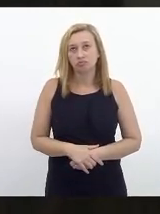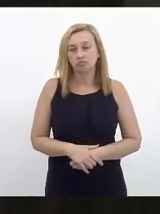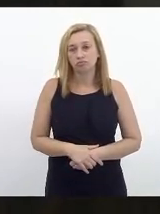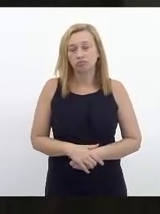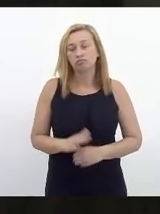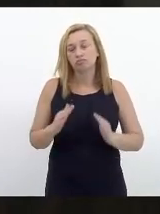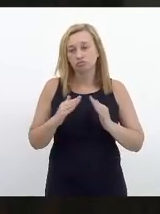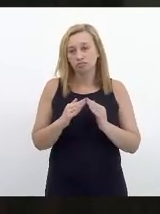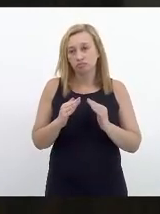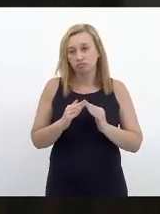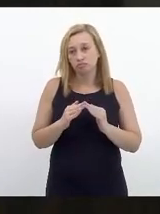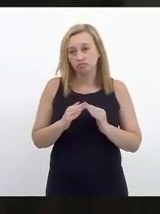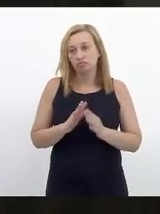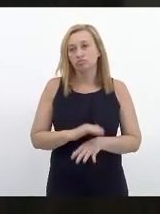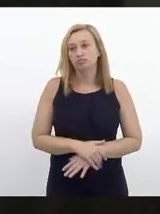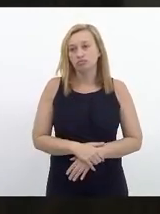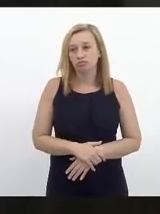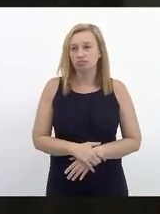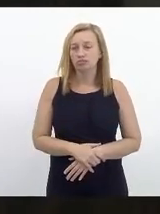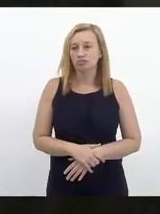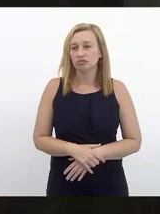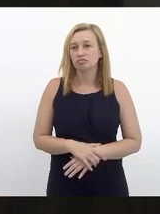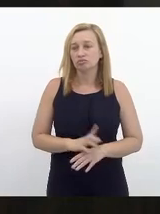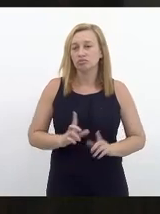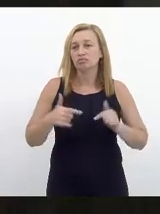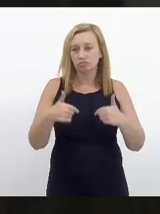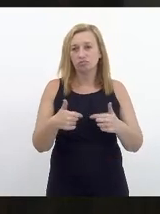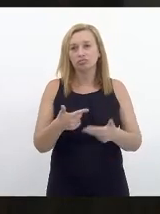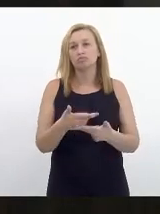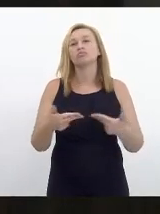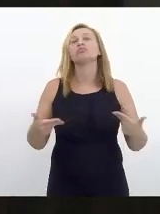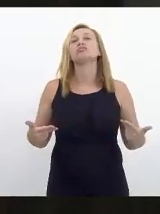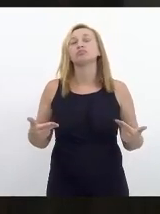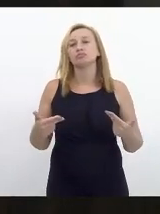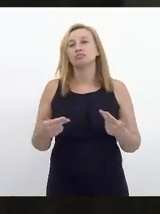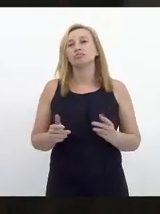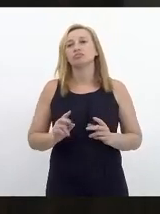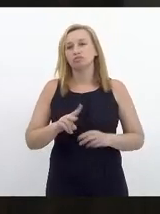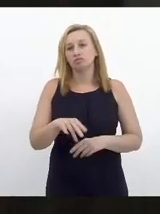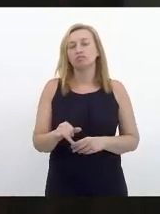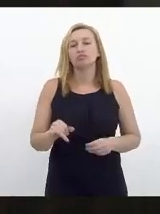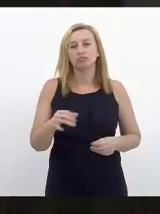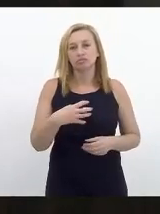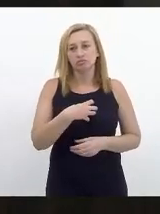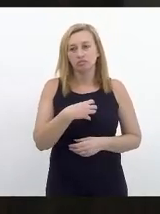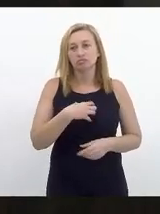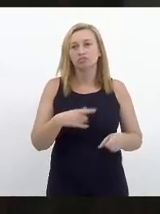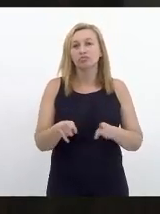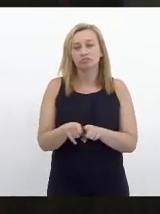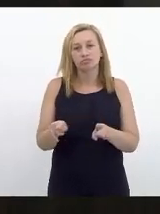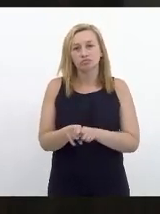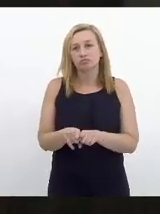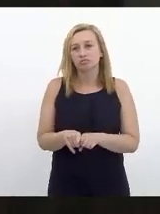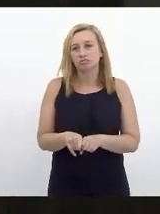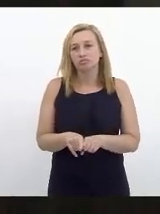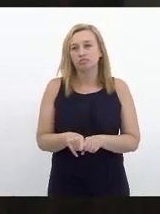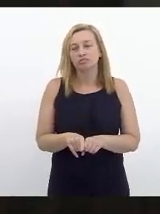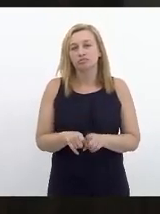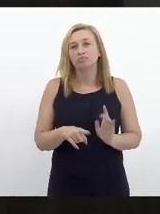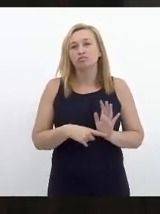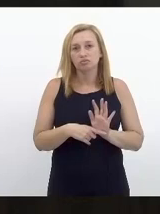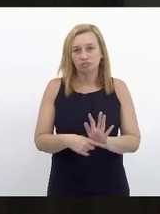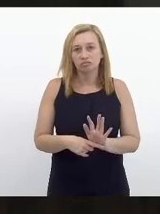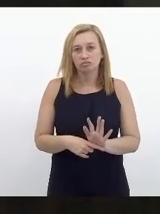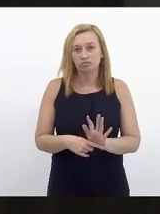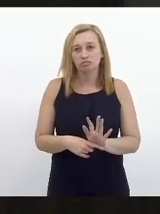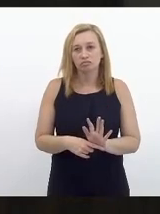essa casa, né, tem tomado muitas atitudes e vai, nesse sentido também, tomar atitudes que